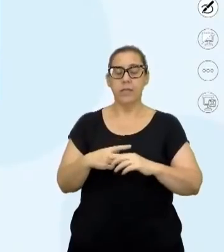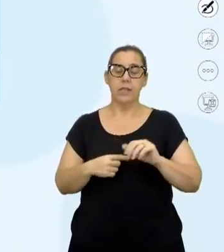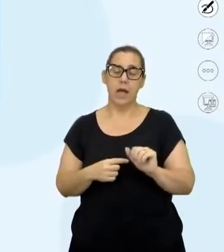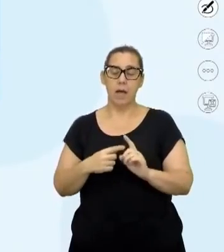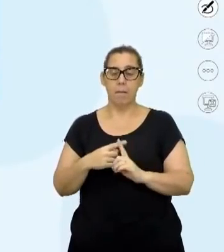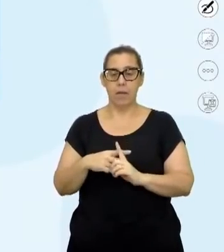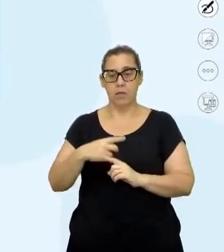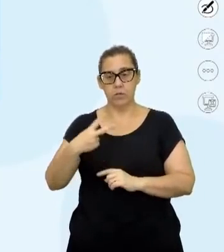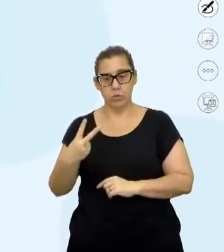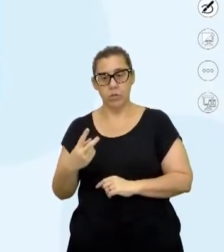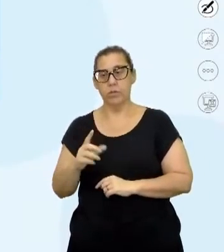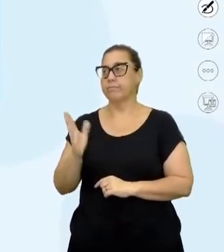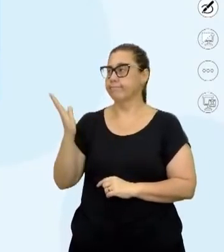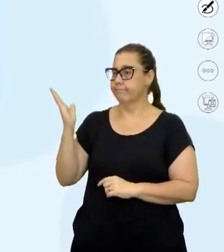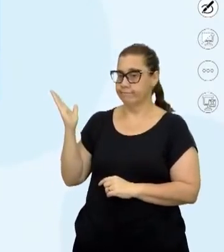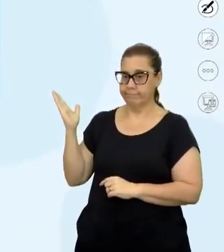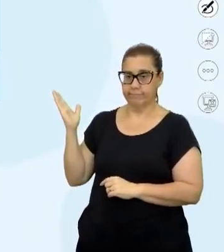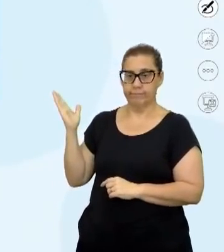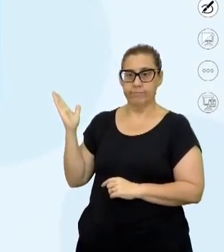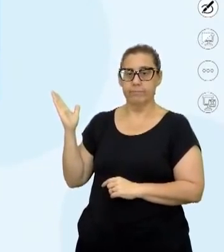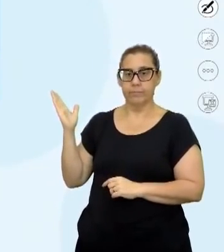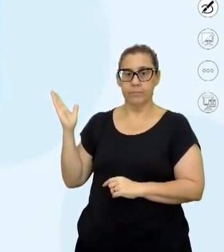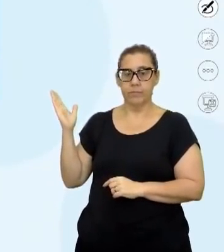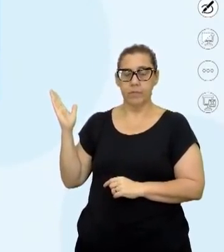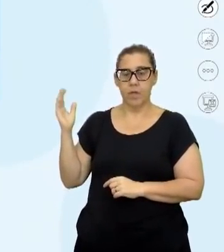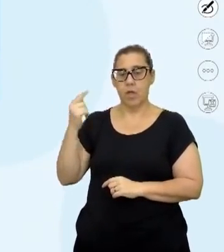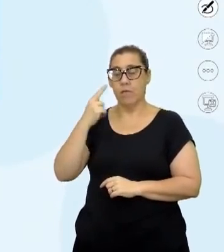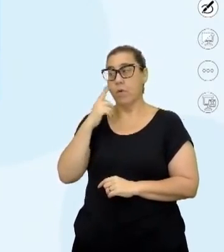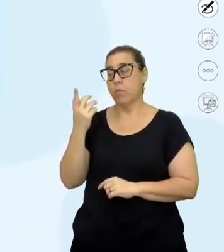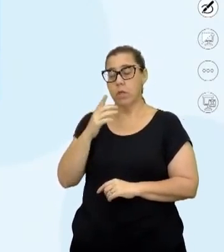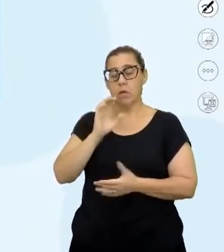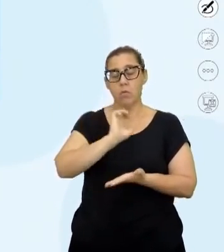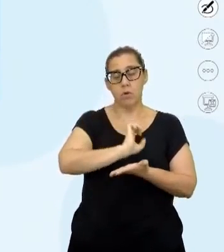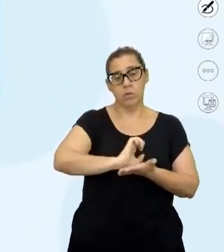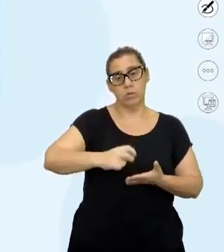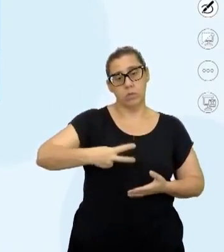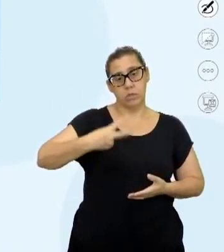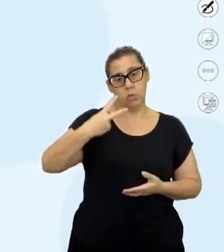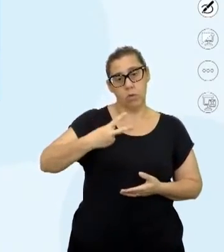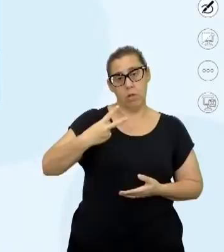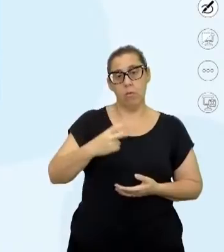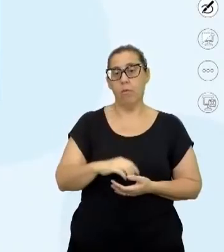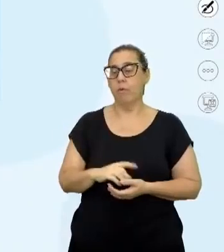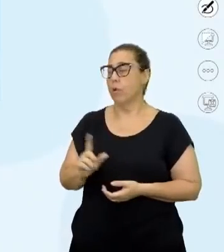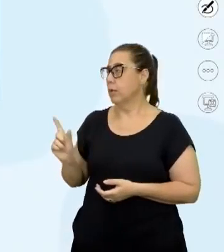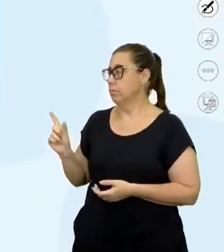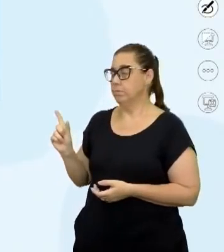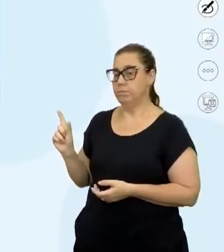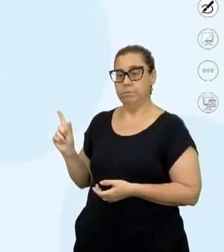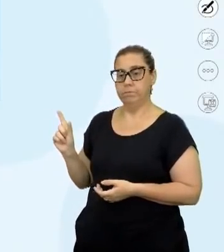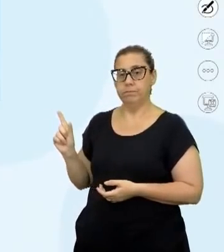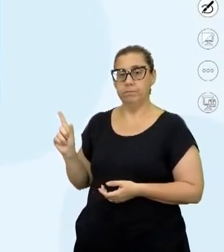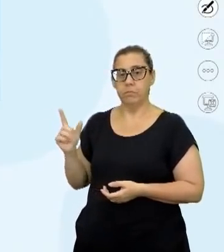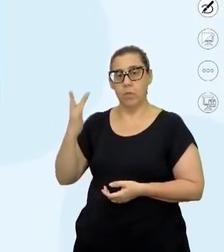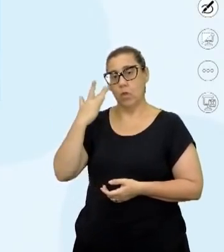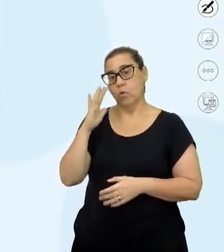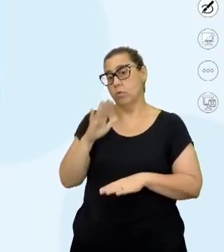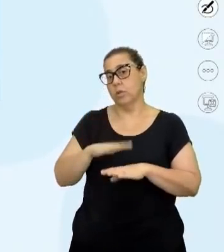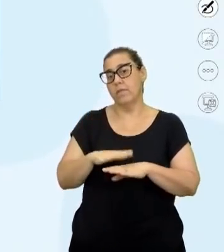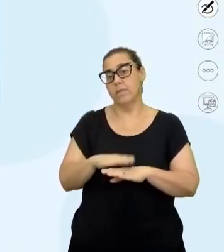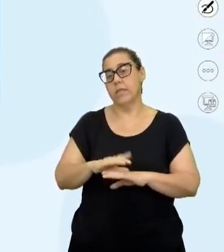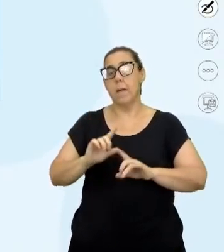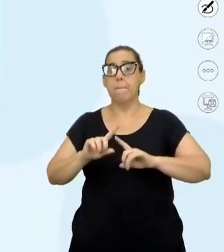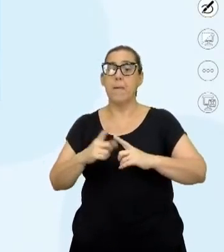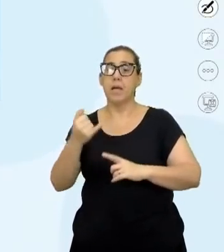está aí este produto. Veja como que isso tem a ver com equação de segundo grau, Osmar. Ó, isso daqui não sei fazer, mas se eu fizer,